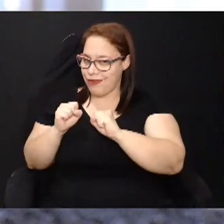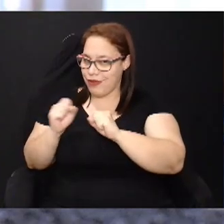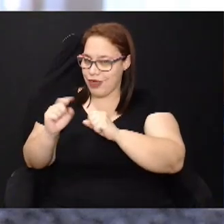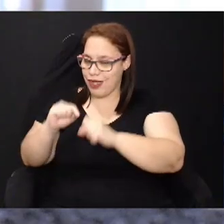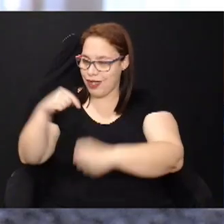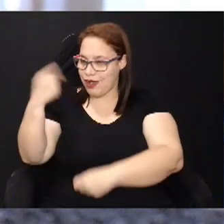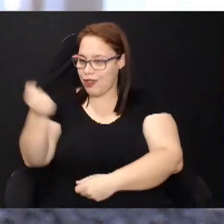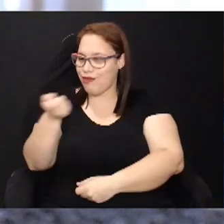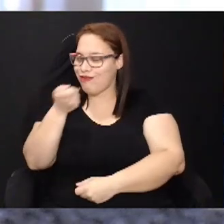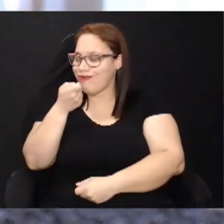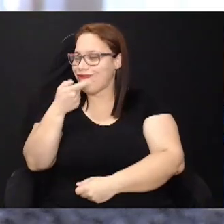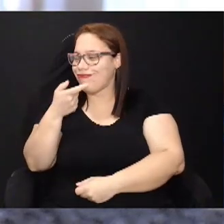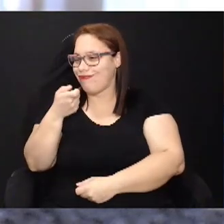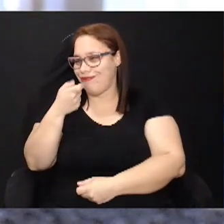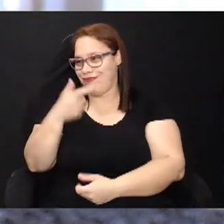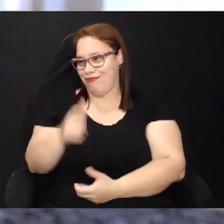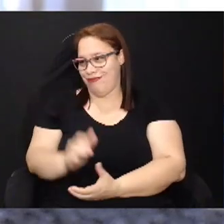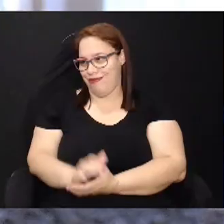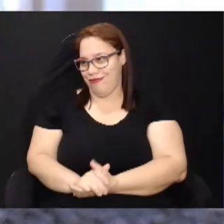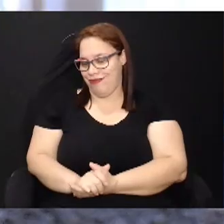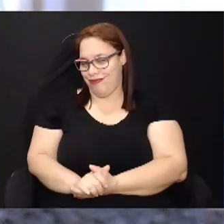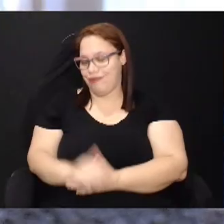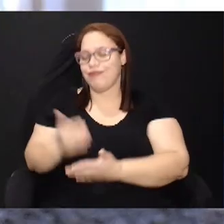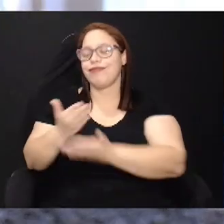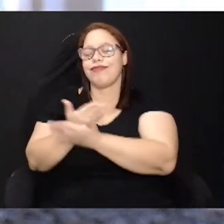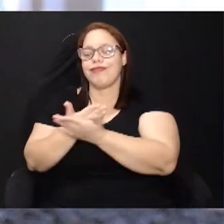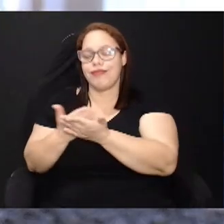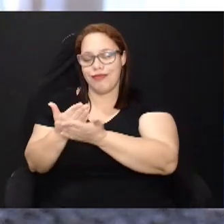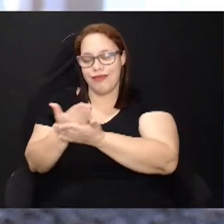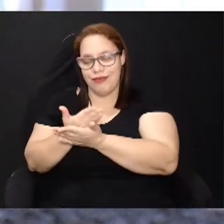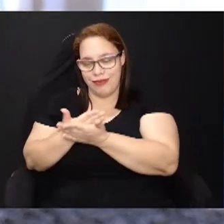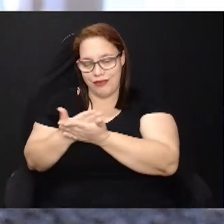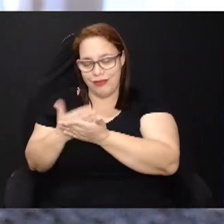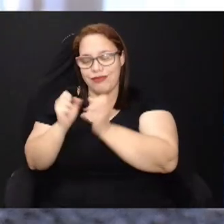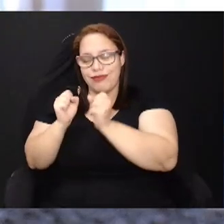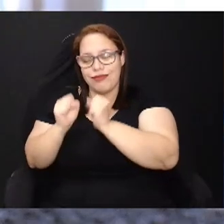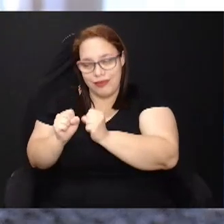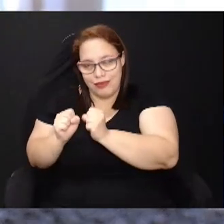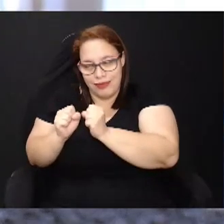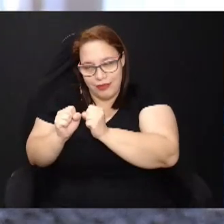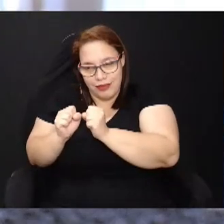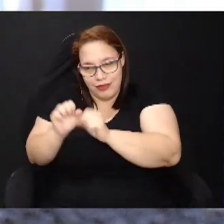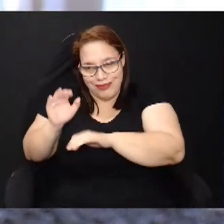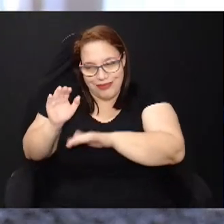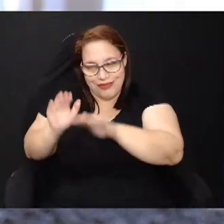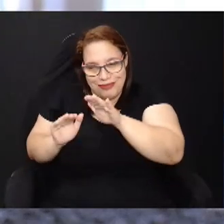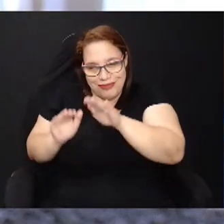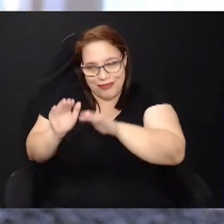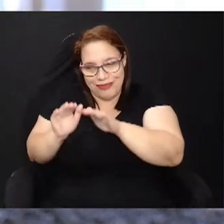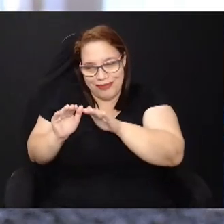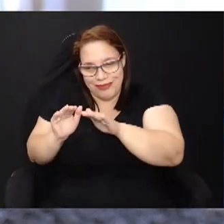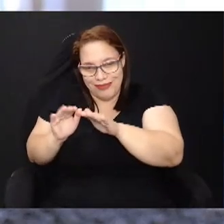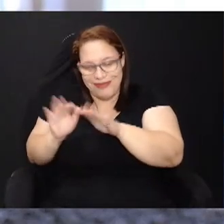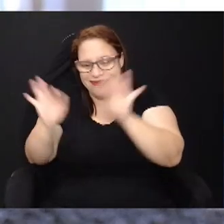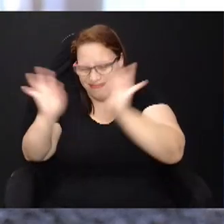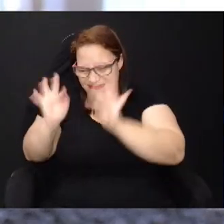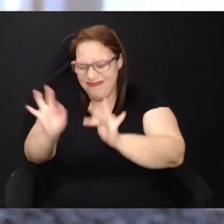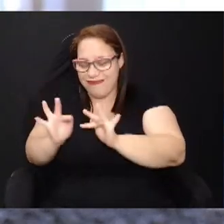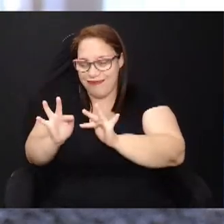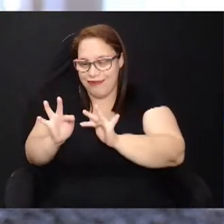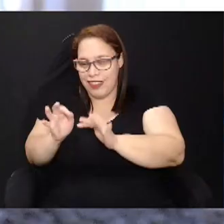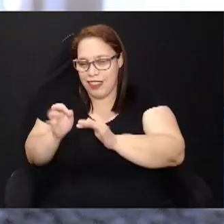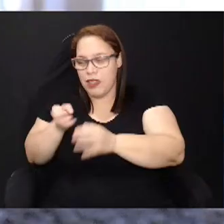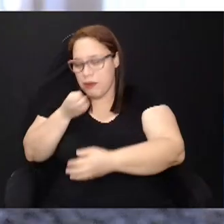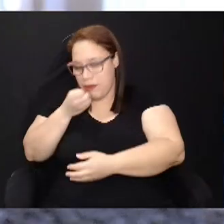remédios e que os tratamentos poderiam ser um pouco mais felizes, mais bem-humorados, é